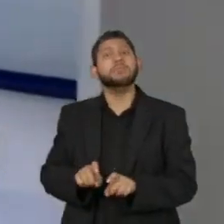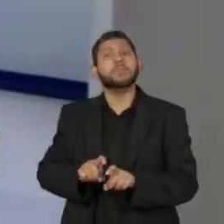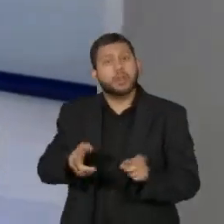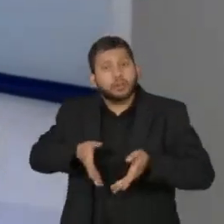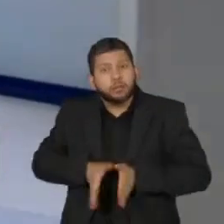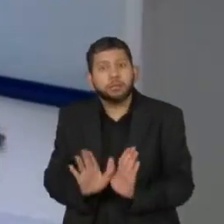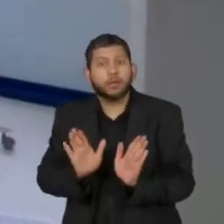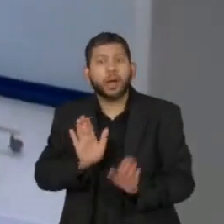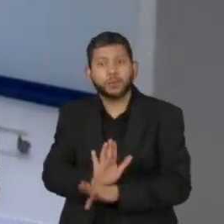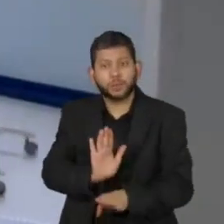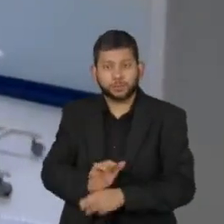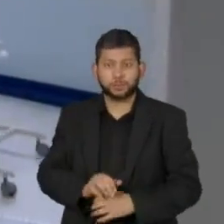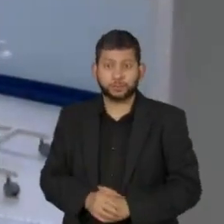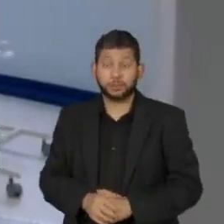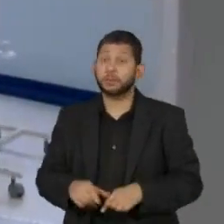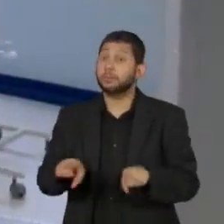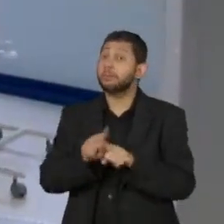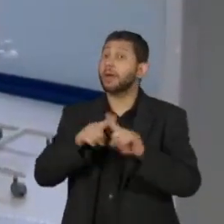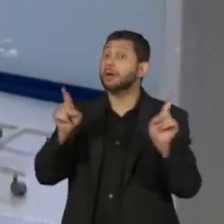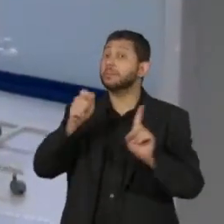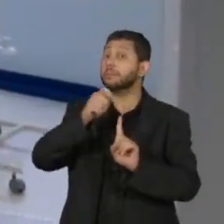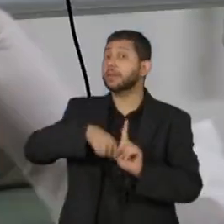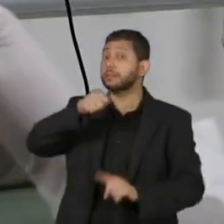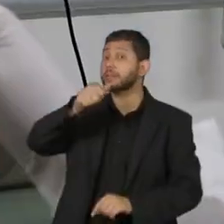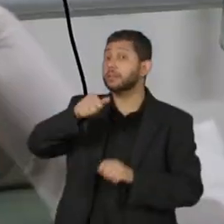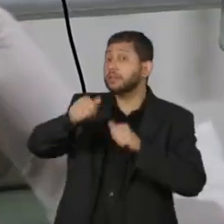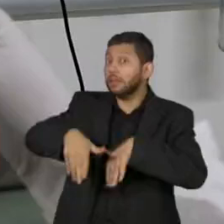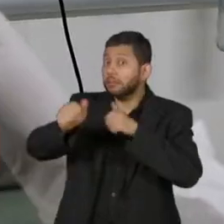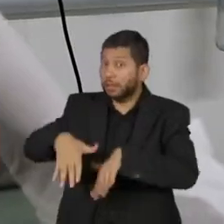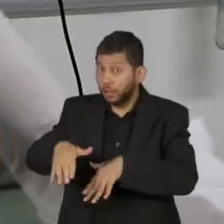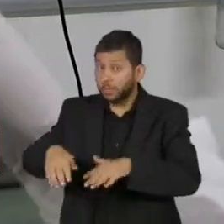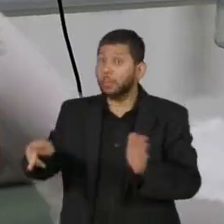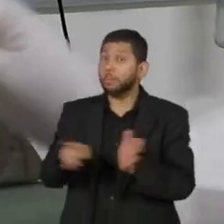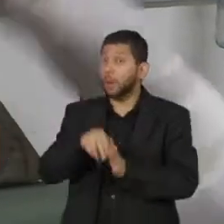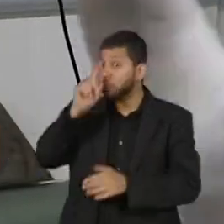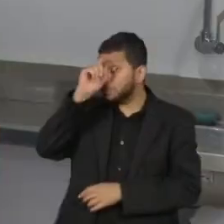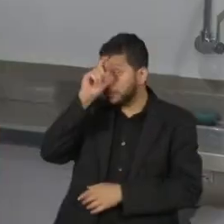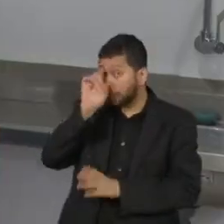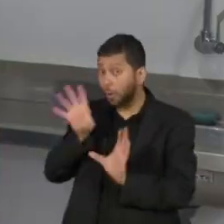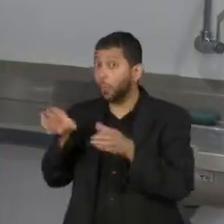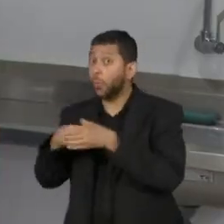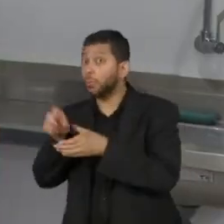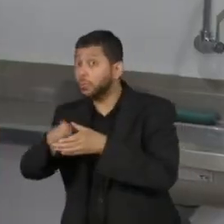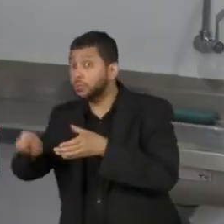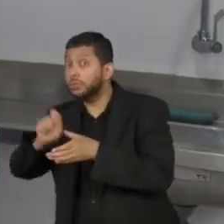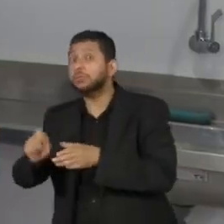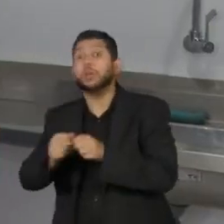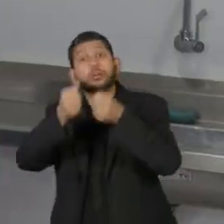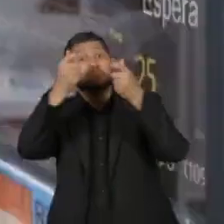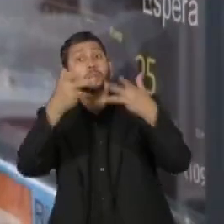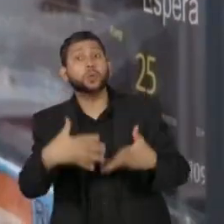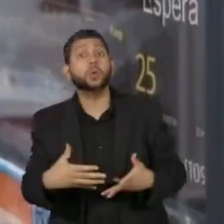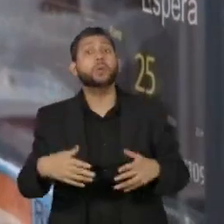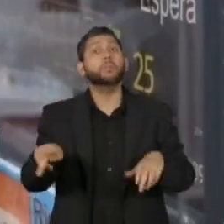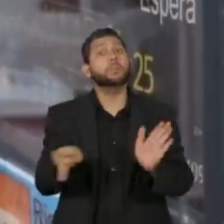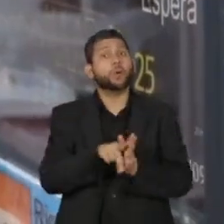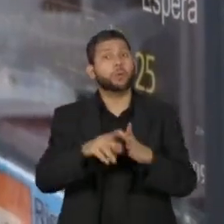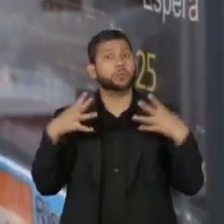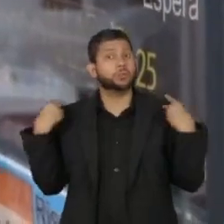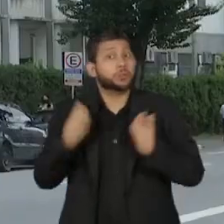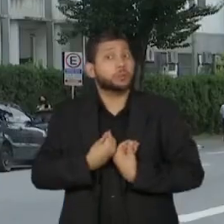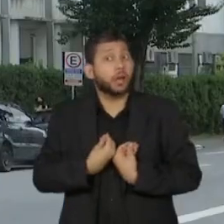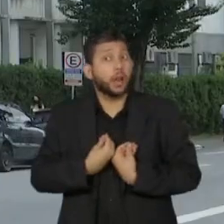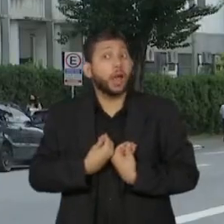em setembro a pedido da Confederação Nacional de saúde hospitais estabelecimentos e serviços o Supremo Tribunal Federal